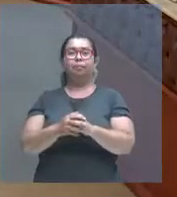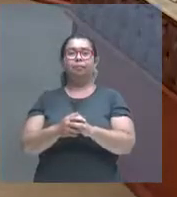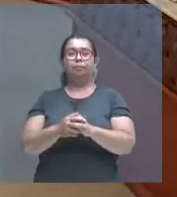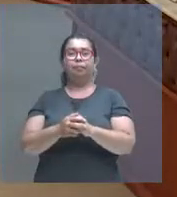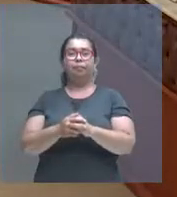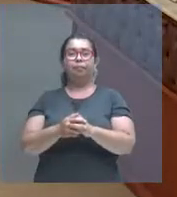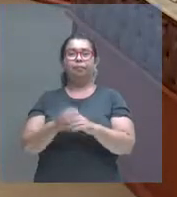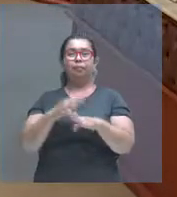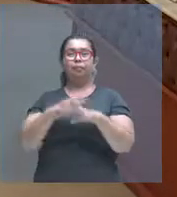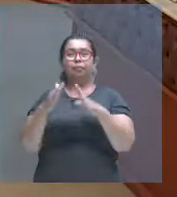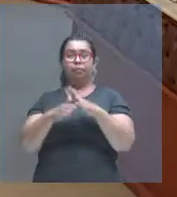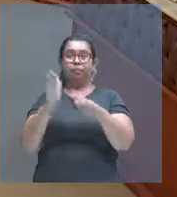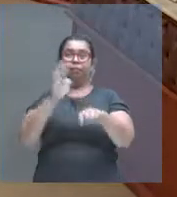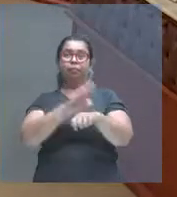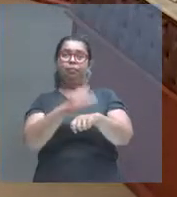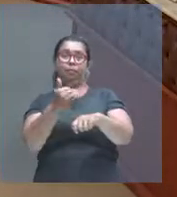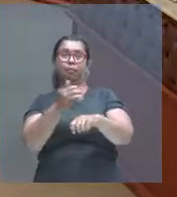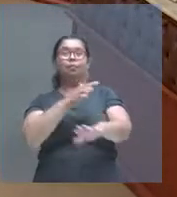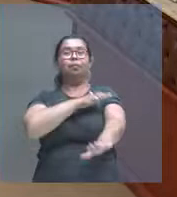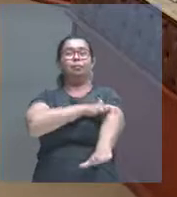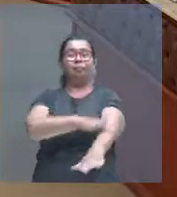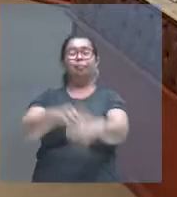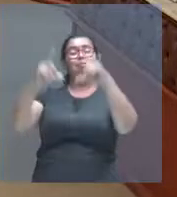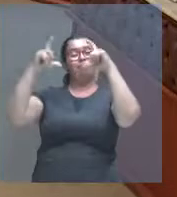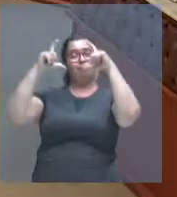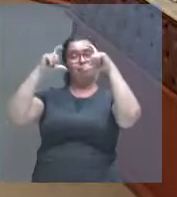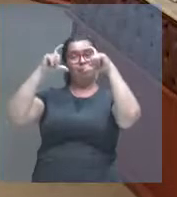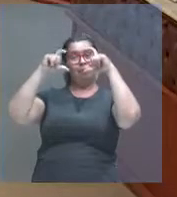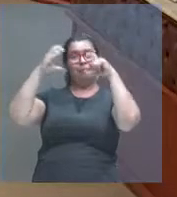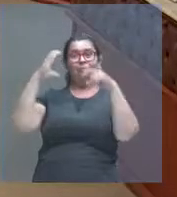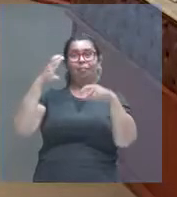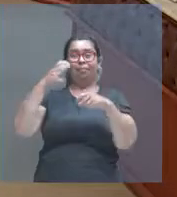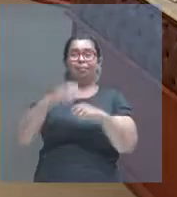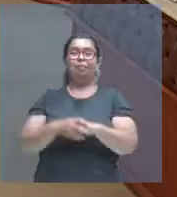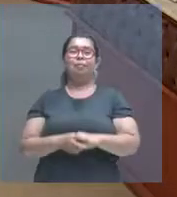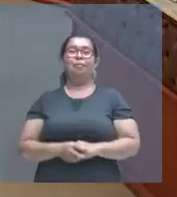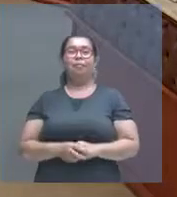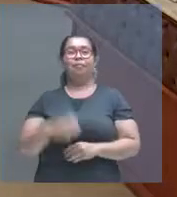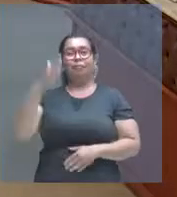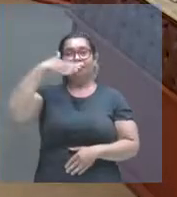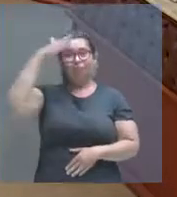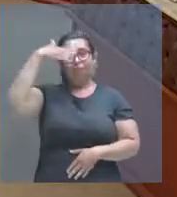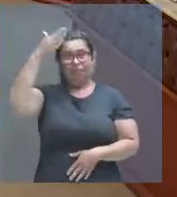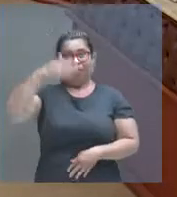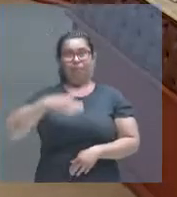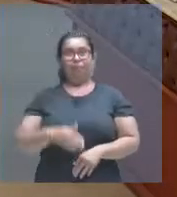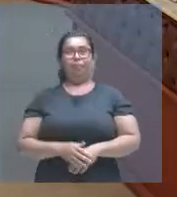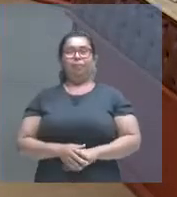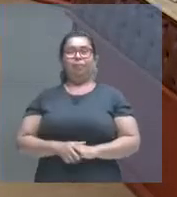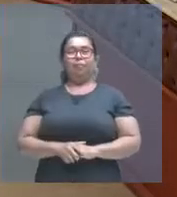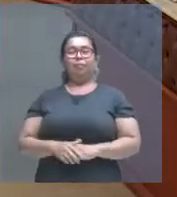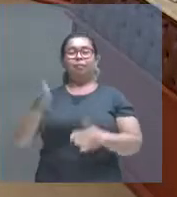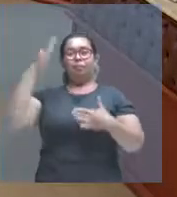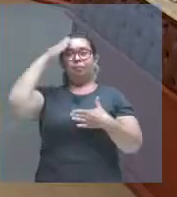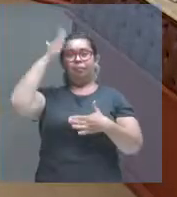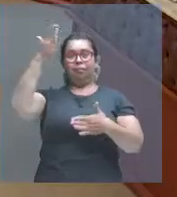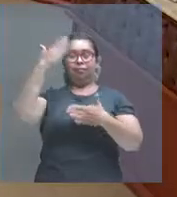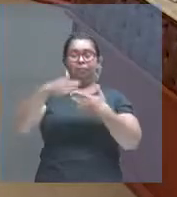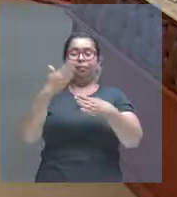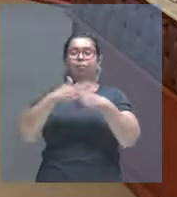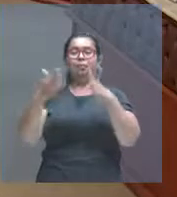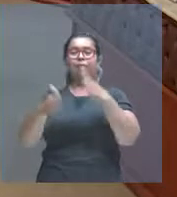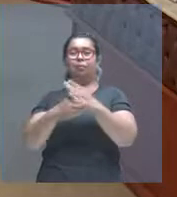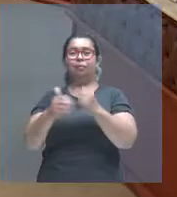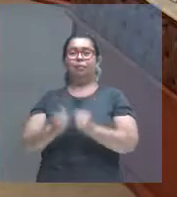estão convidados para ter a honra de tirar uma foto, quem quiser, com o homenageado seu João. Agradecemos a presença de